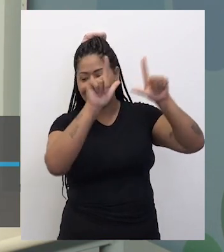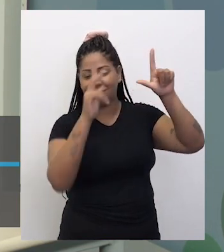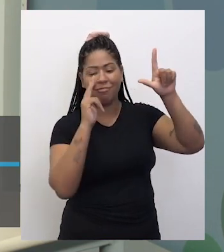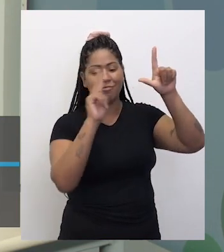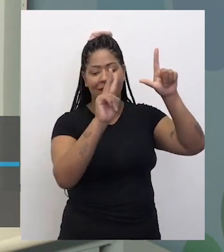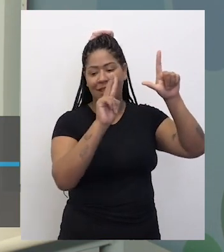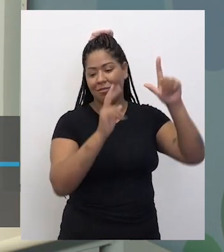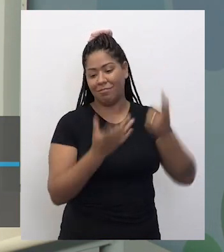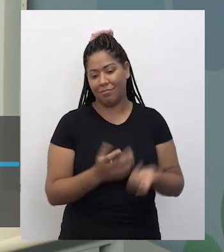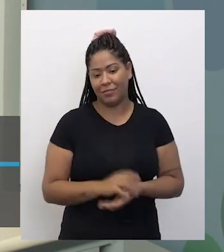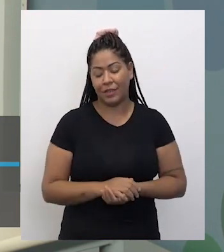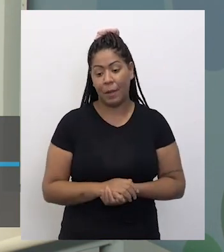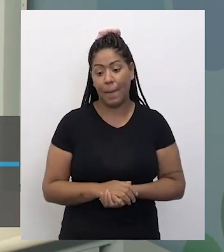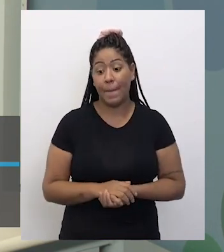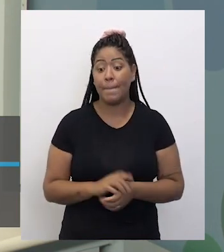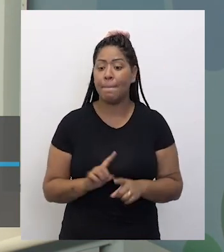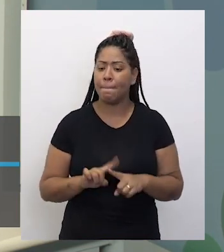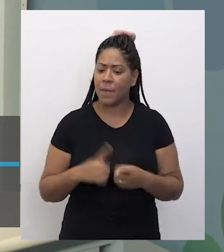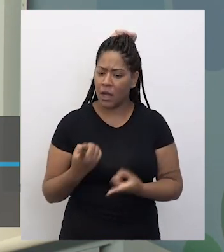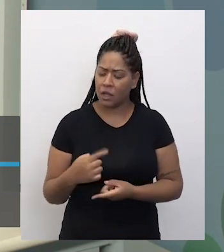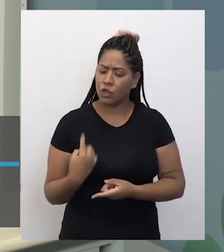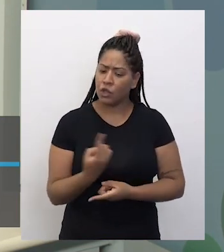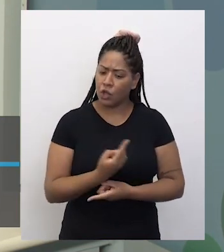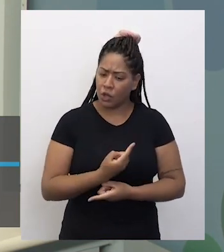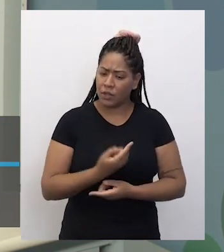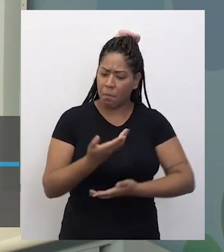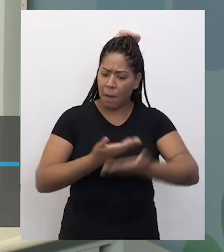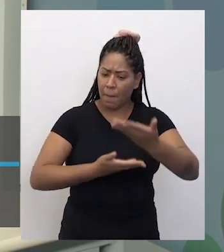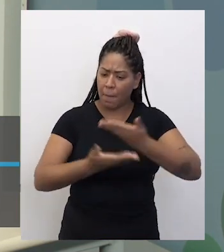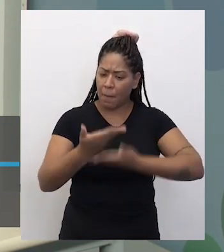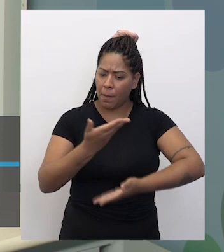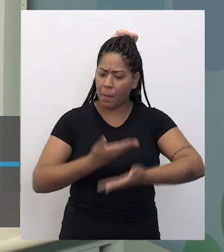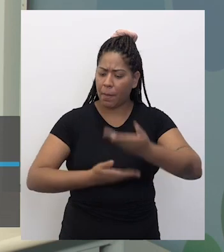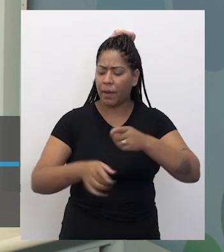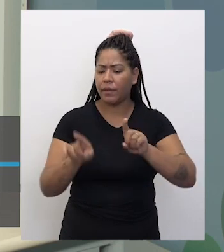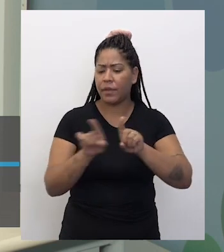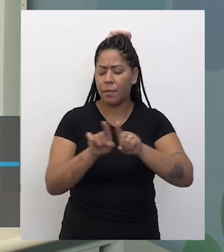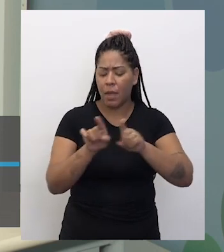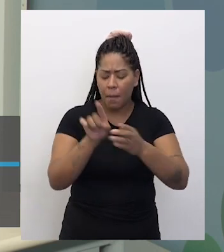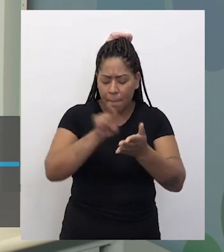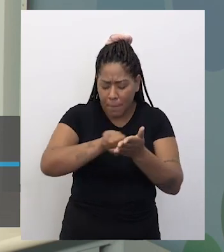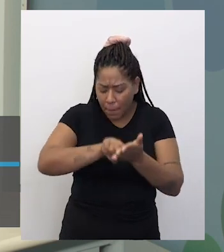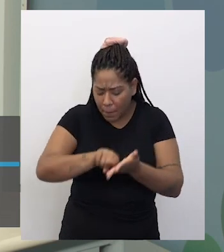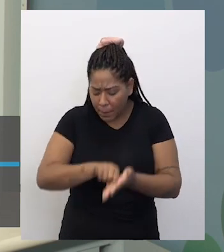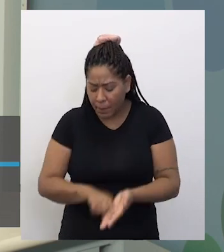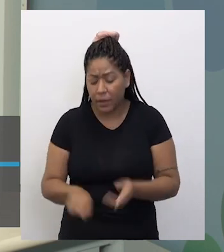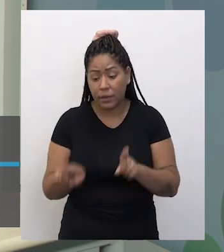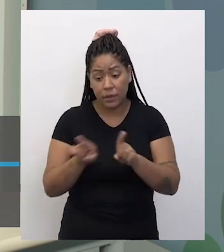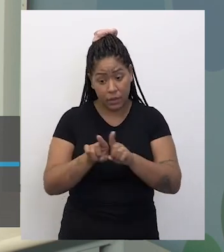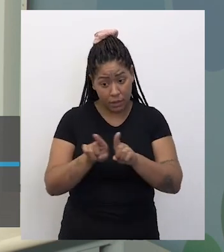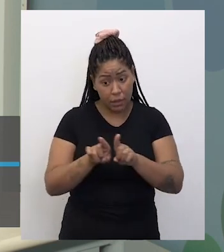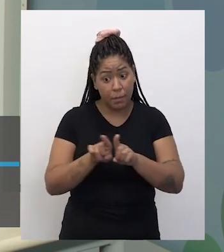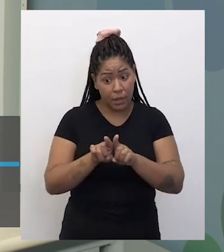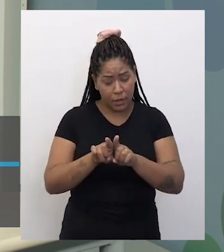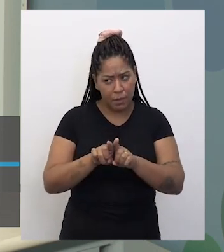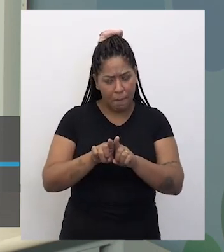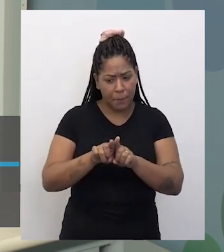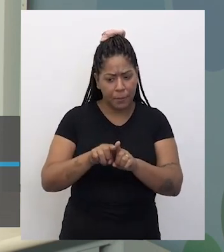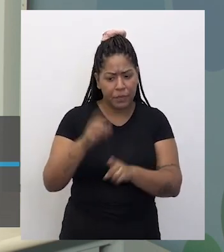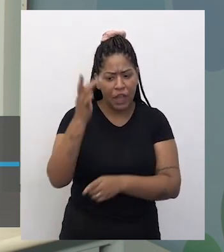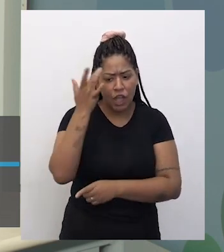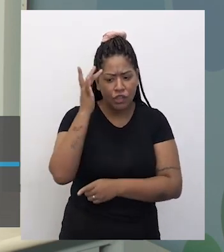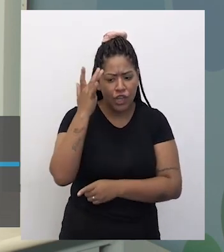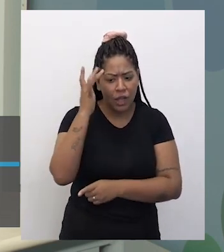bastante mesmo. Essa aula é para os alunos interagirem, para vocês buscarem realmente as informações e verificar se eles estão sendo influenciados, se eles